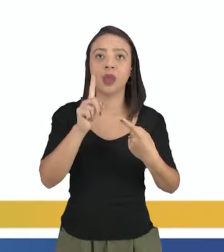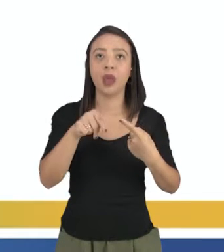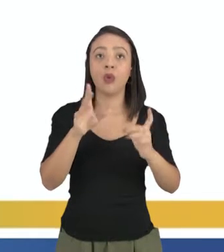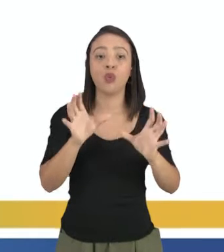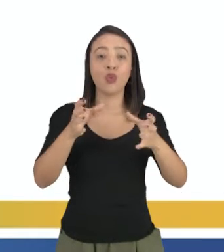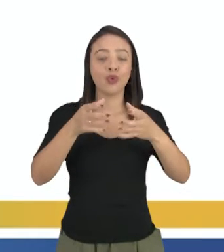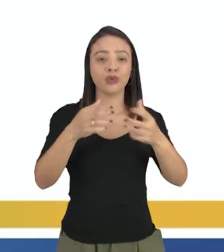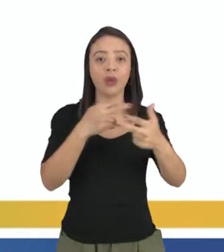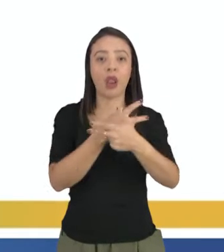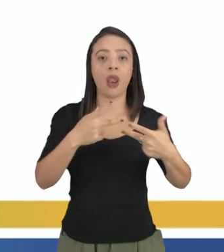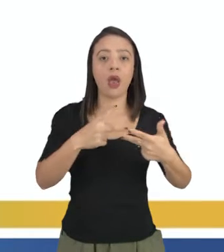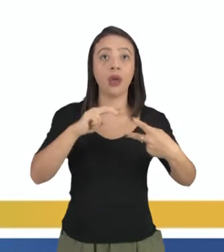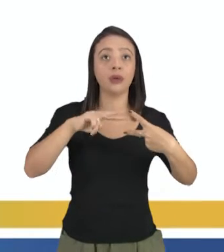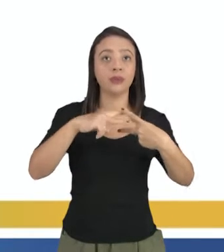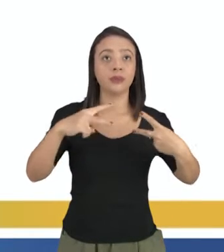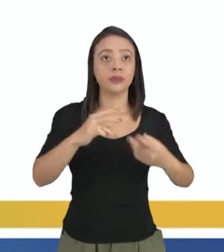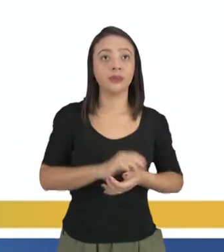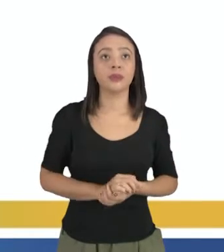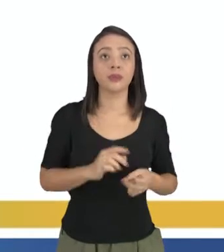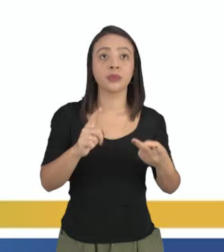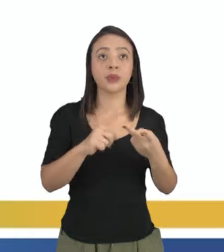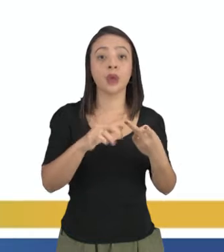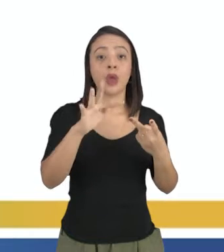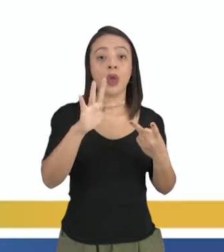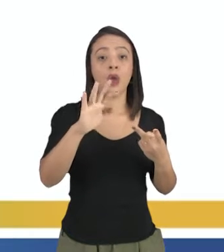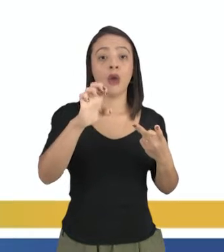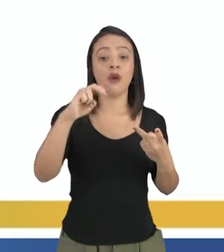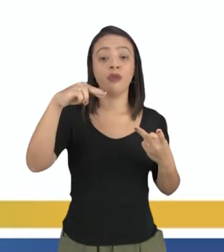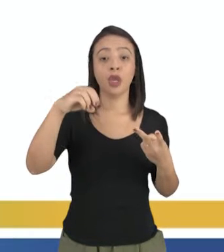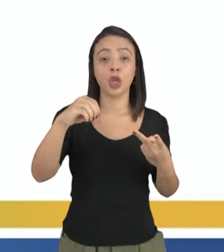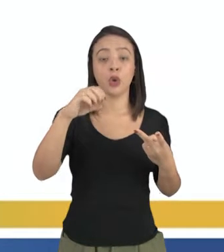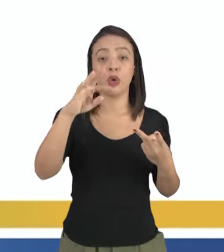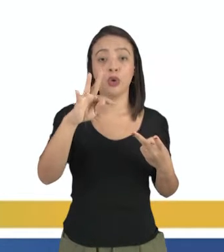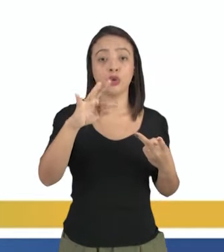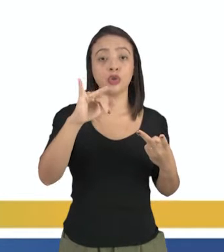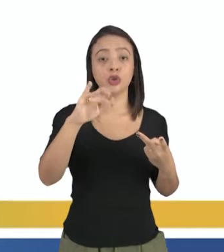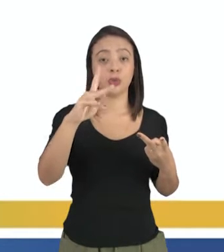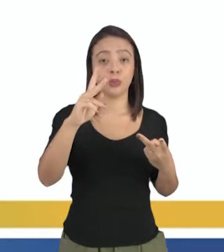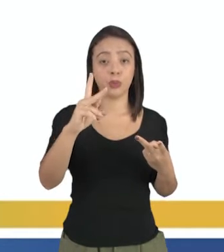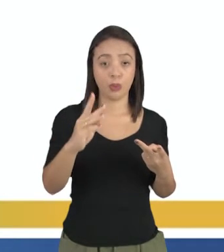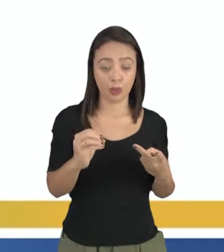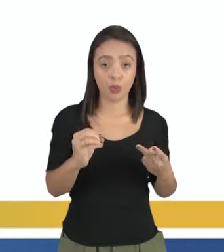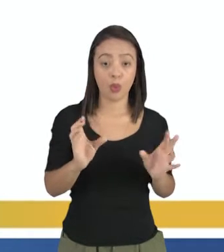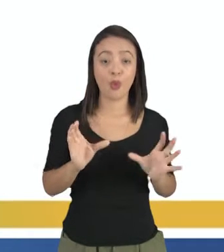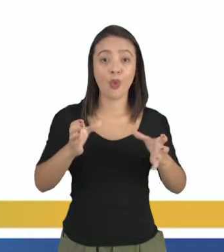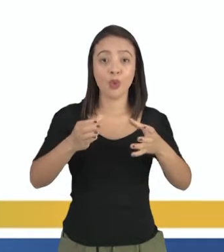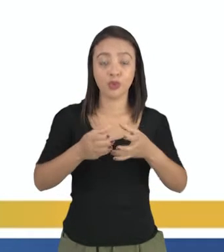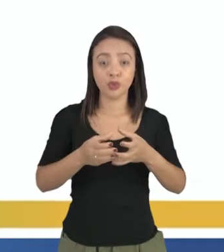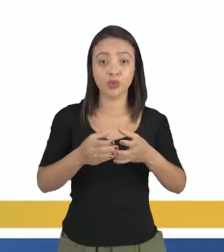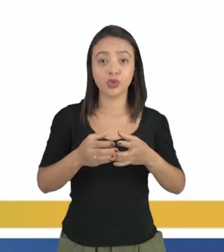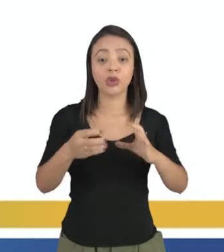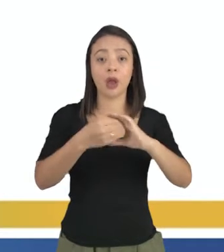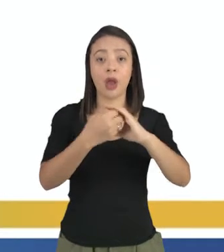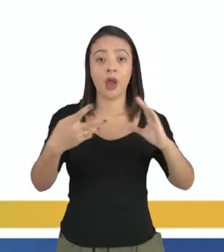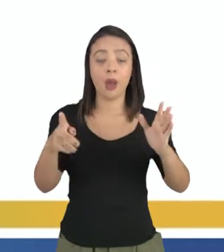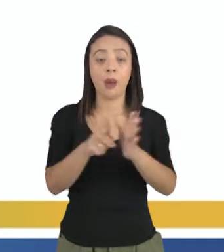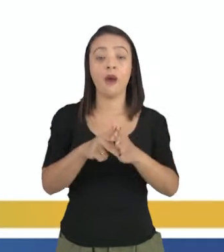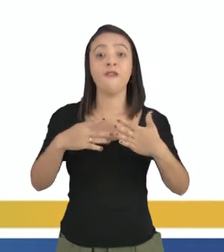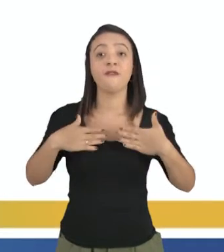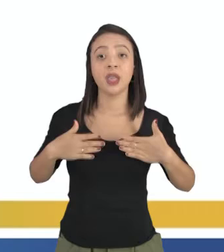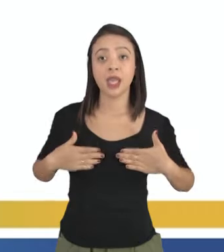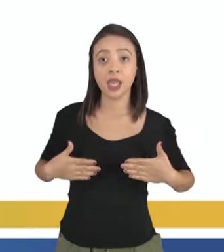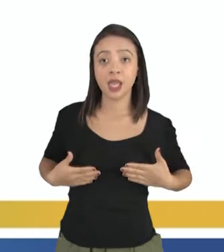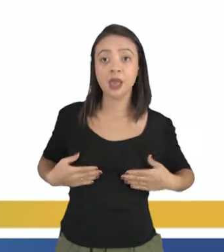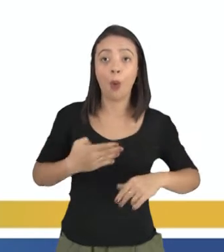conjunto de genes. O fenótipo é um conjunto de características físicas, morfológicas, comportamentais